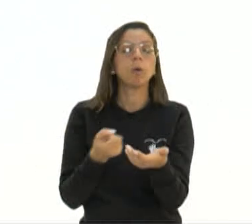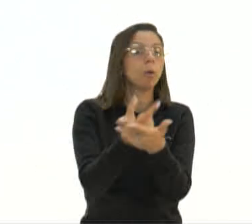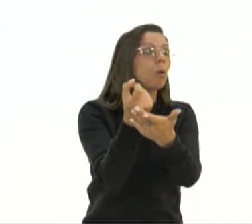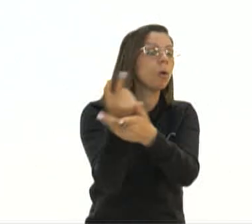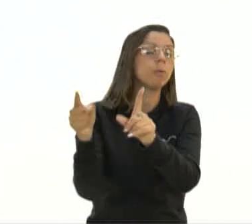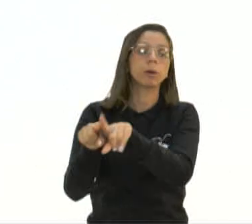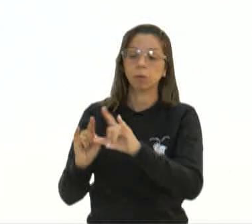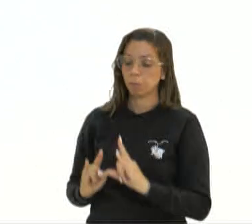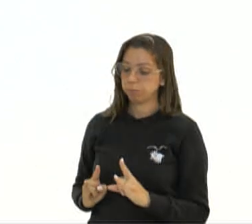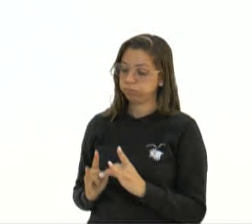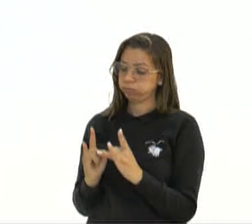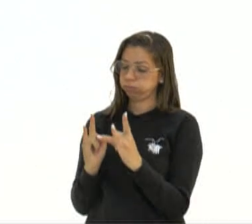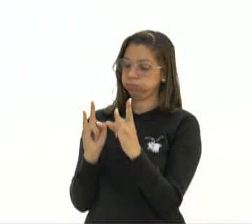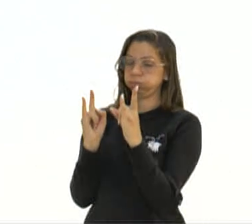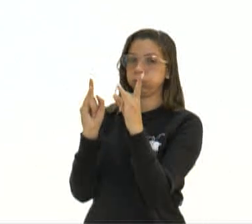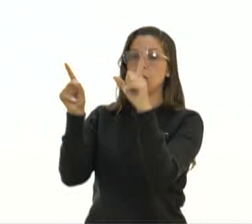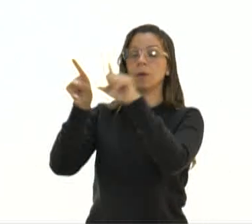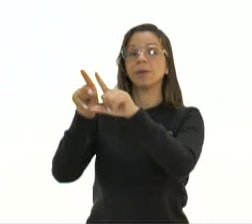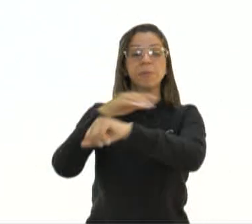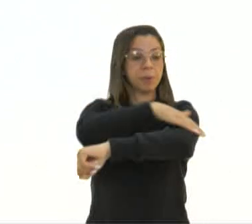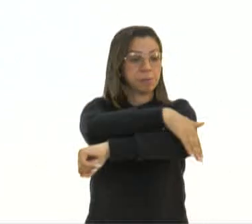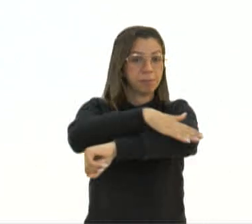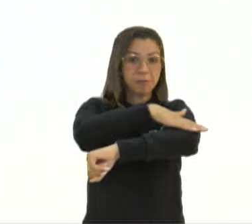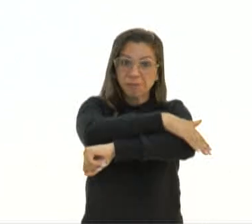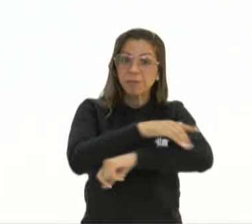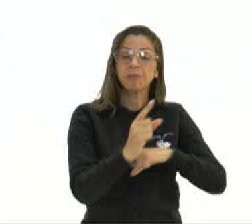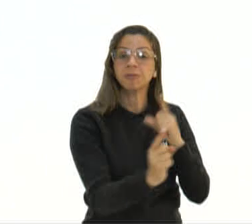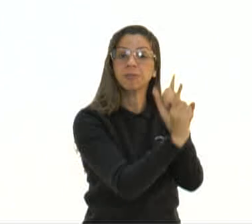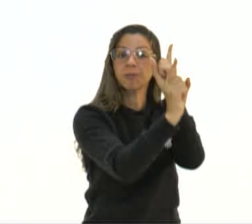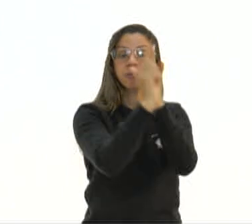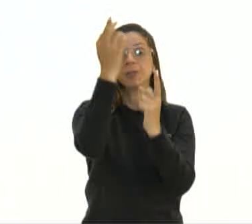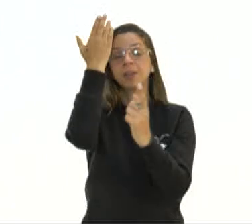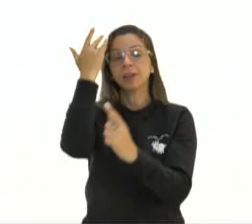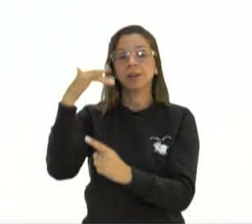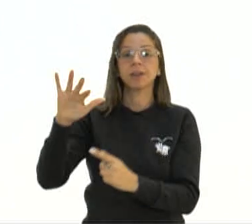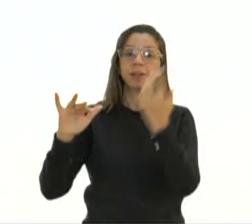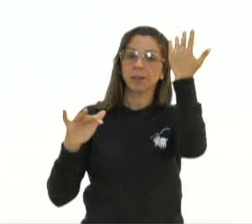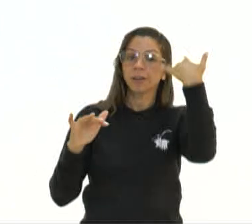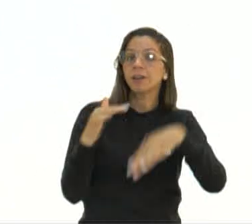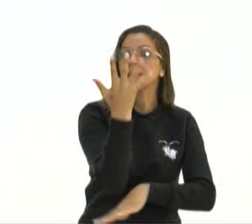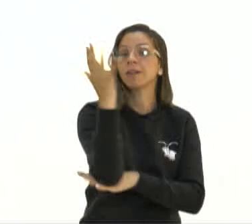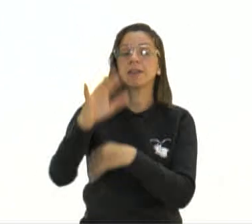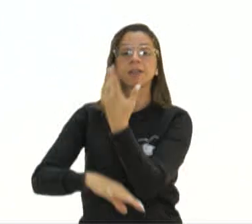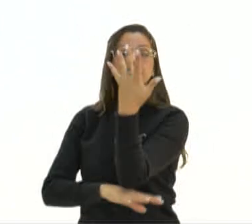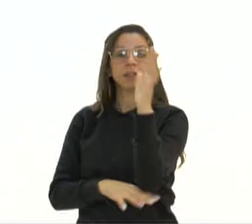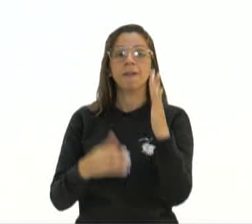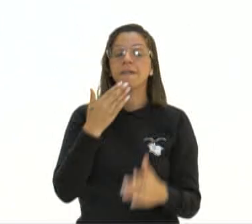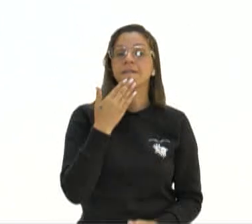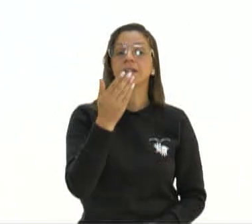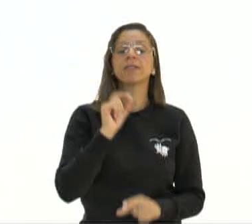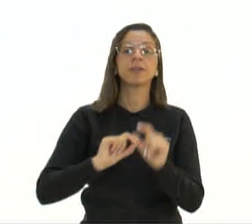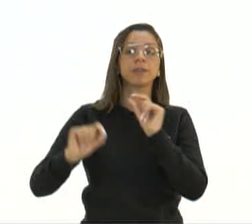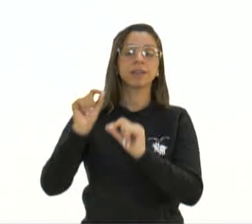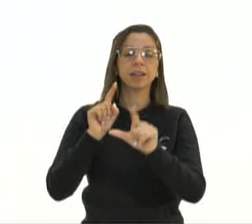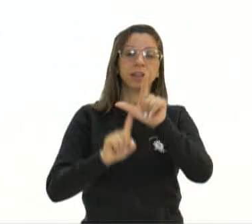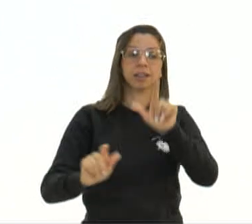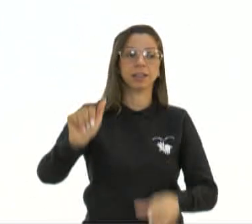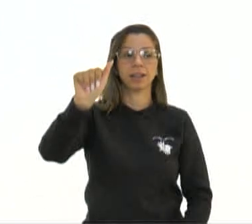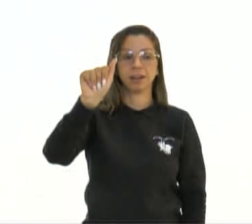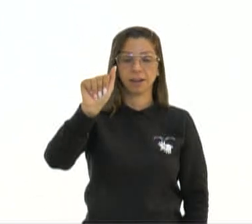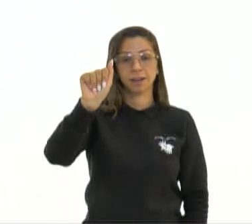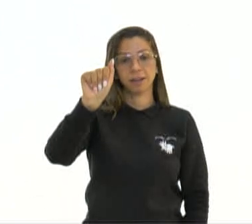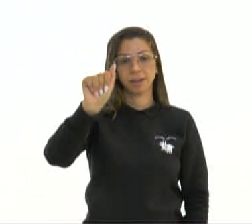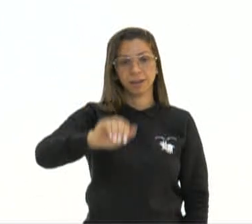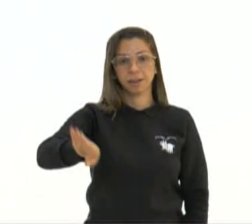tantos prédios, são muitos os parques e as áreas verdes. Estamos falando de letra A de Bogotá, da capital da Colômbia, letra